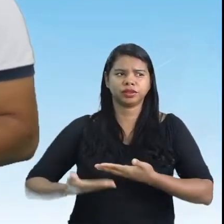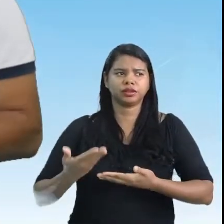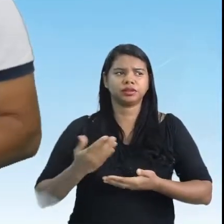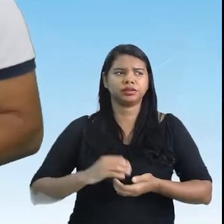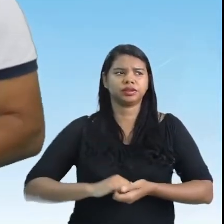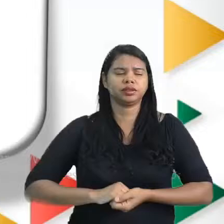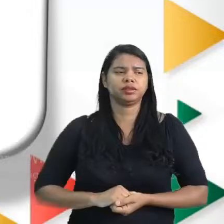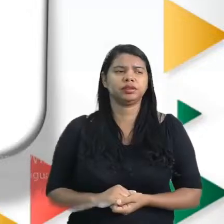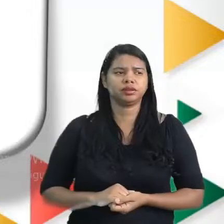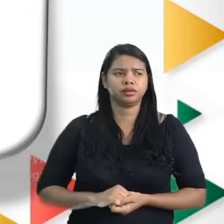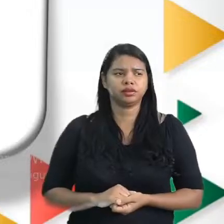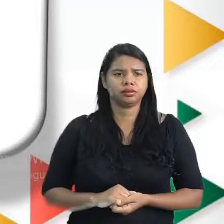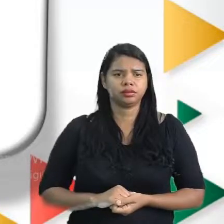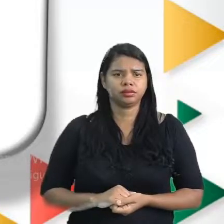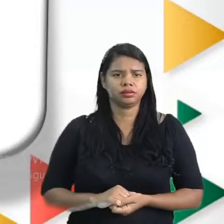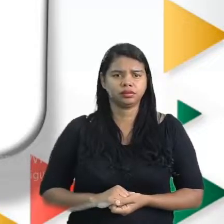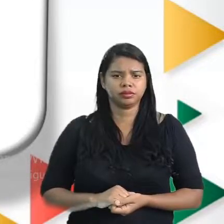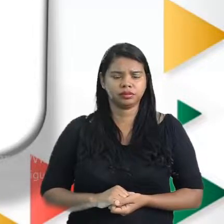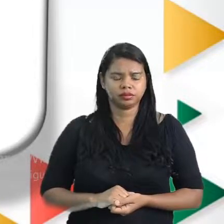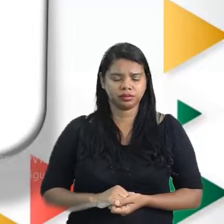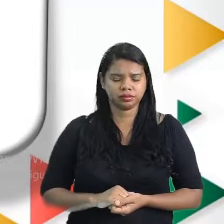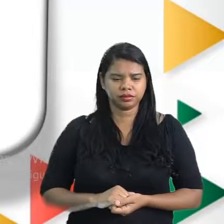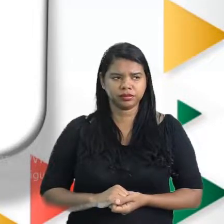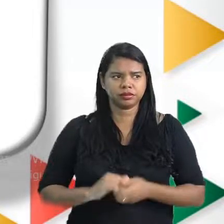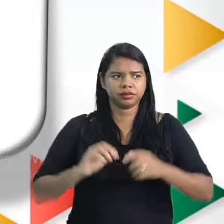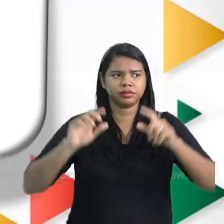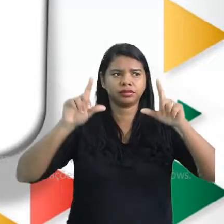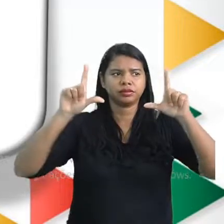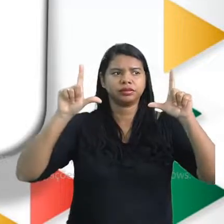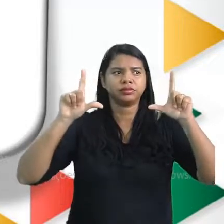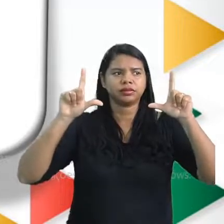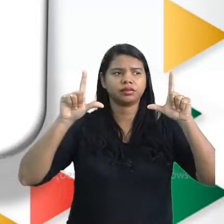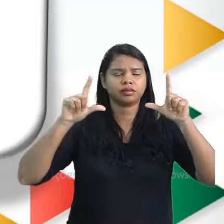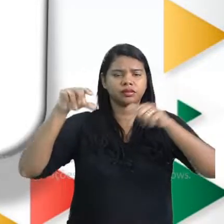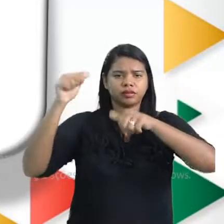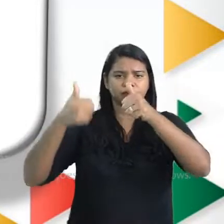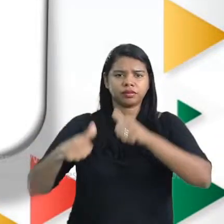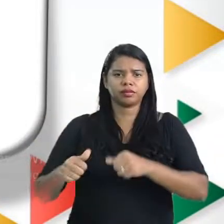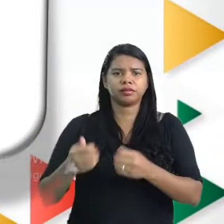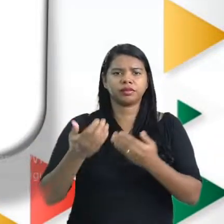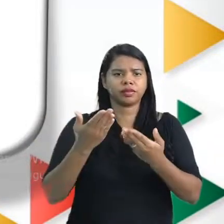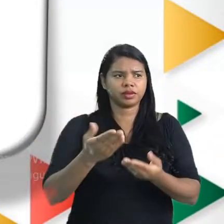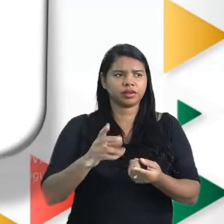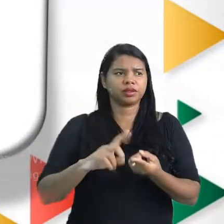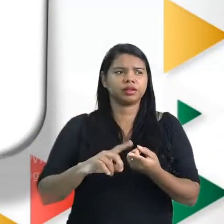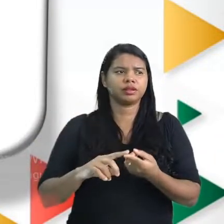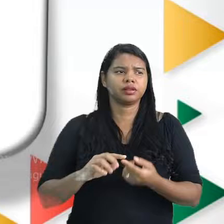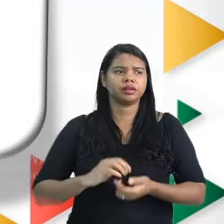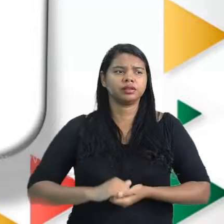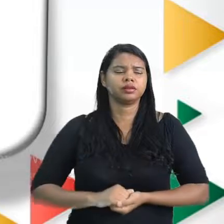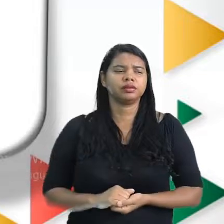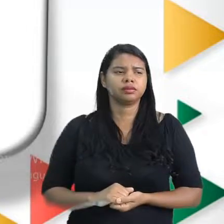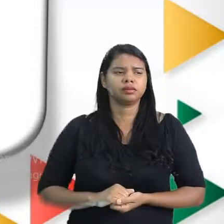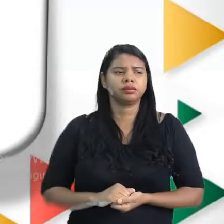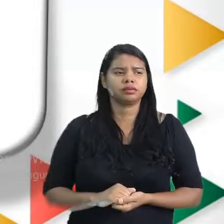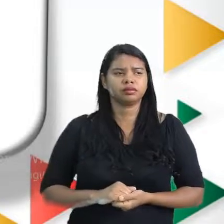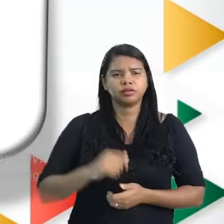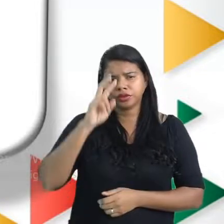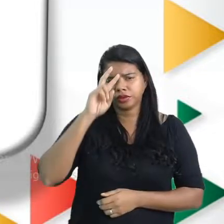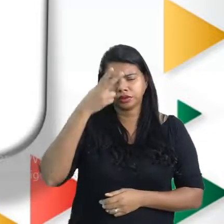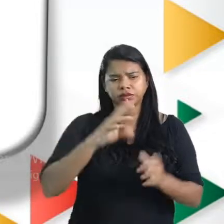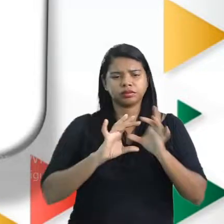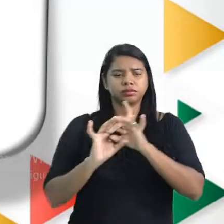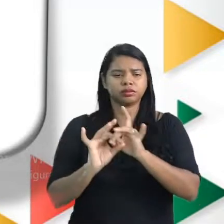palavra atuação. Na tela aí vocês podem observar que qual várias. É a atuação, né? Fortalecer laços